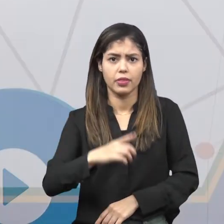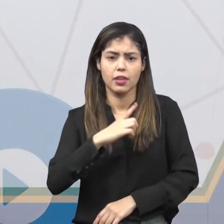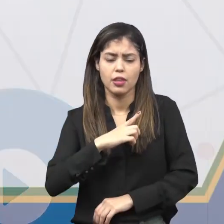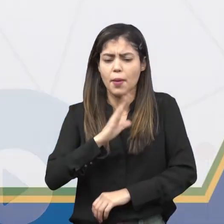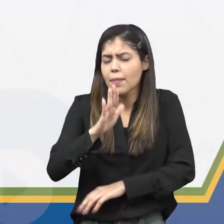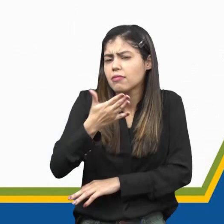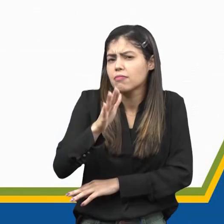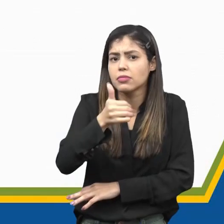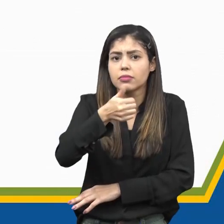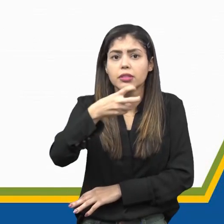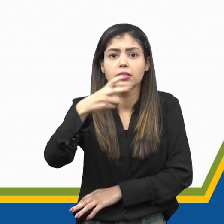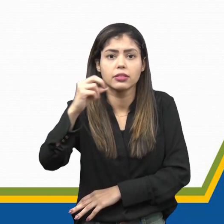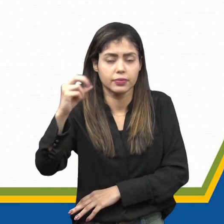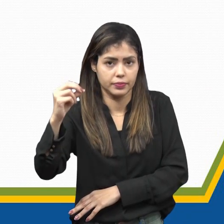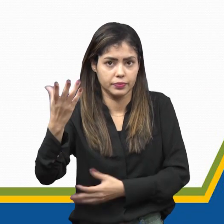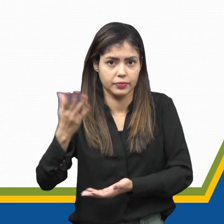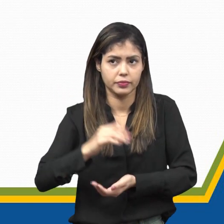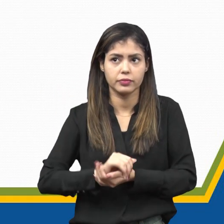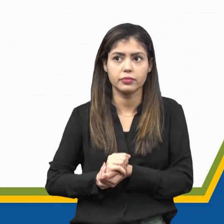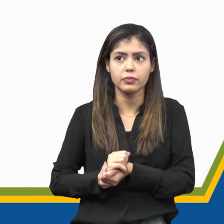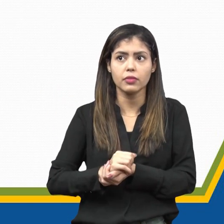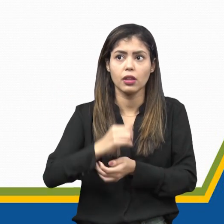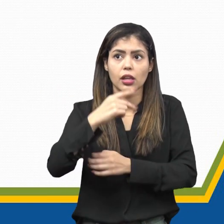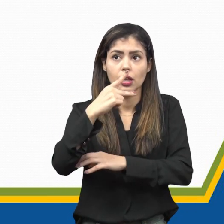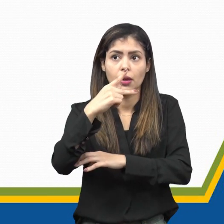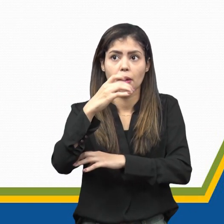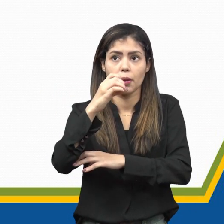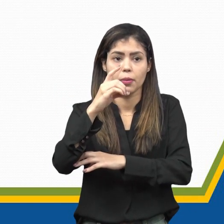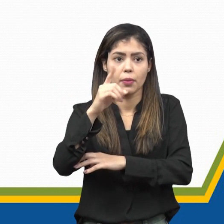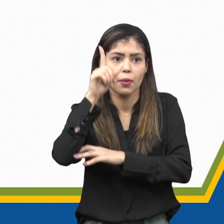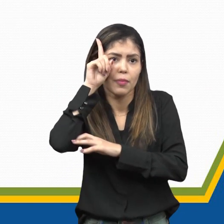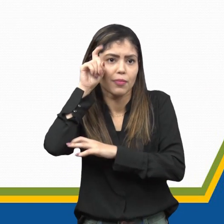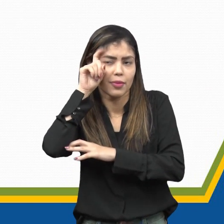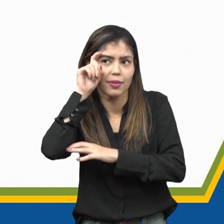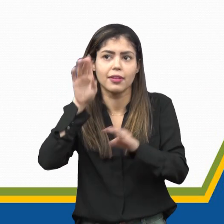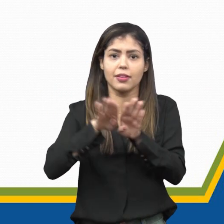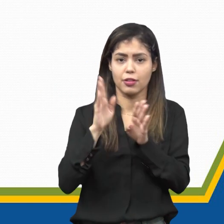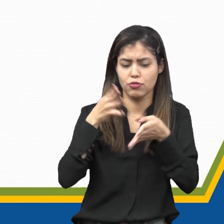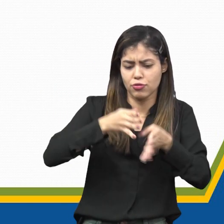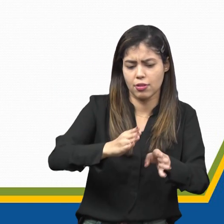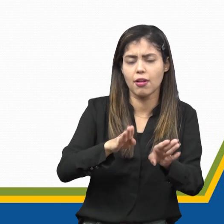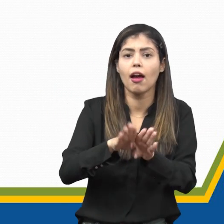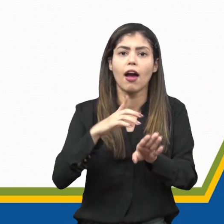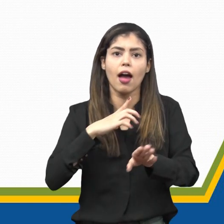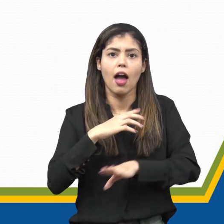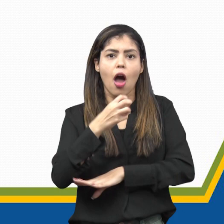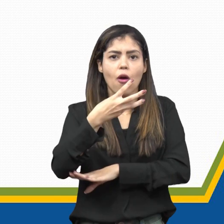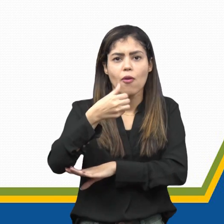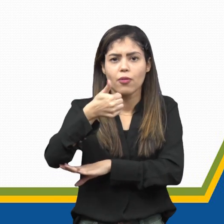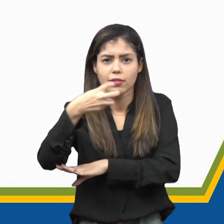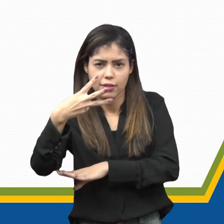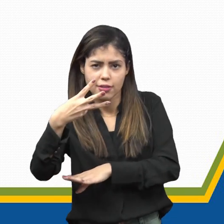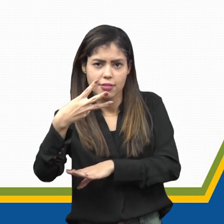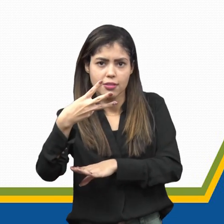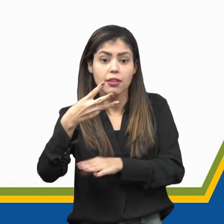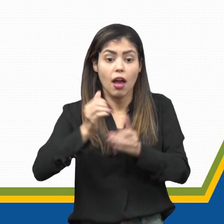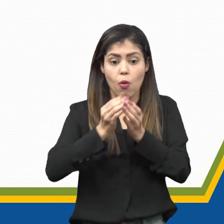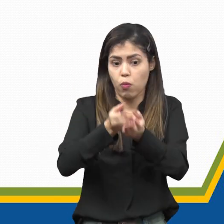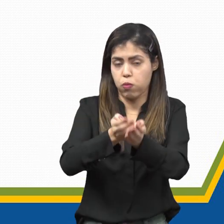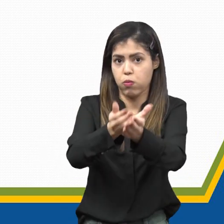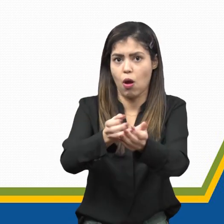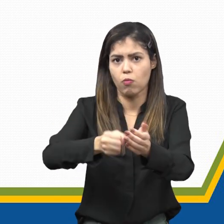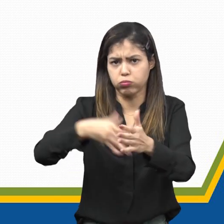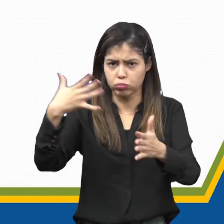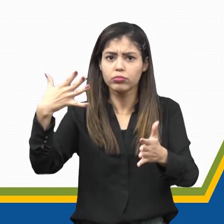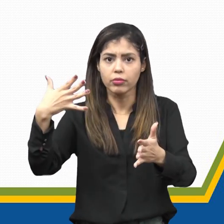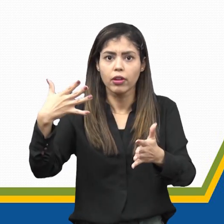no ano de 1500, o famoso Pedro Álvares Cabral, que ele chega com 13 caravelas na região,